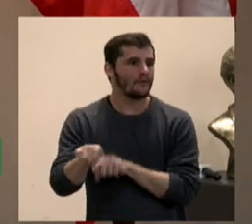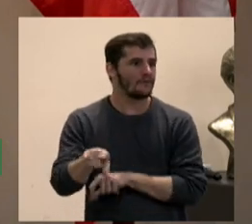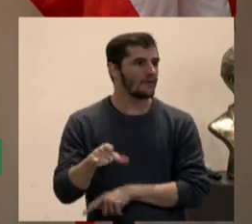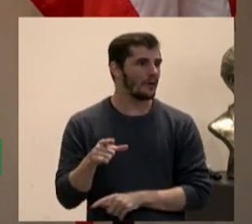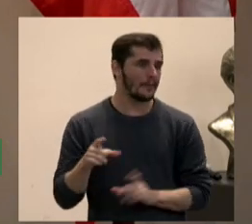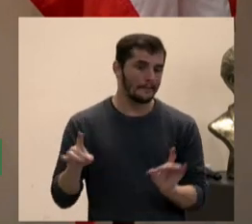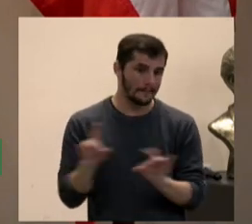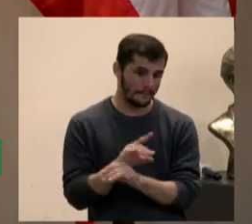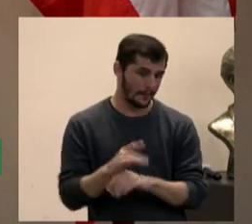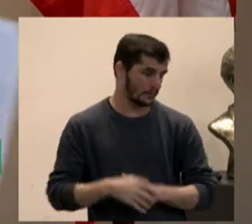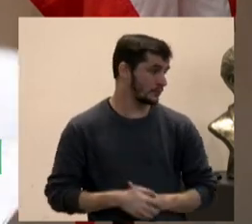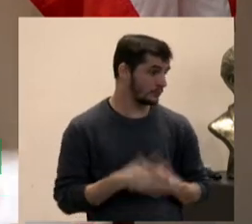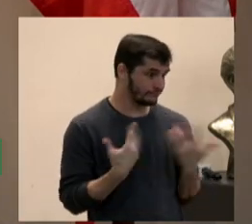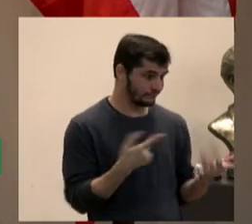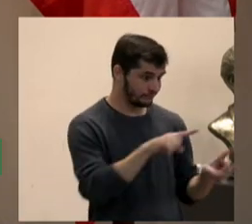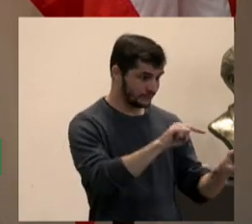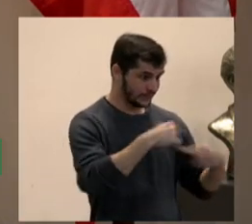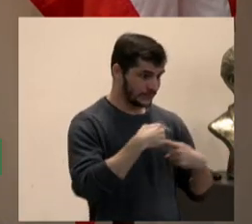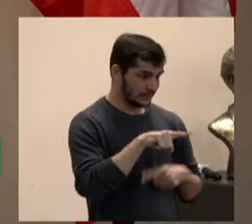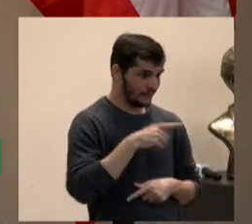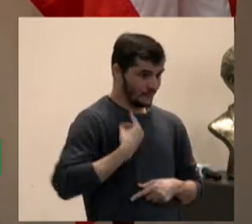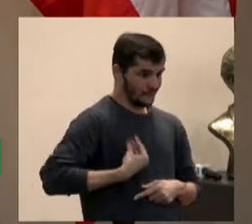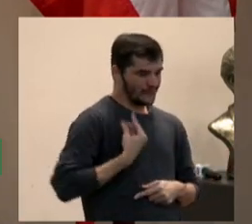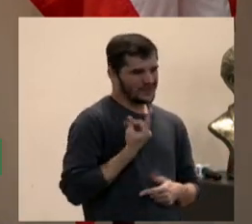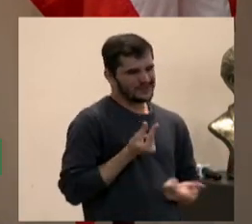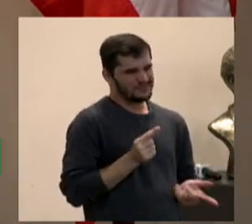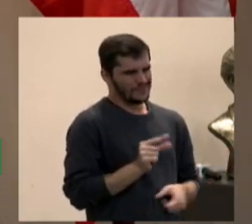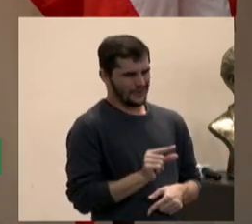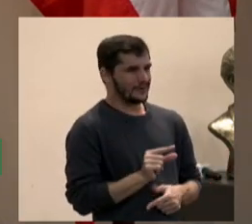isso. O desafio é pequeno, né?